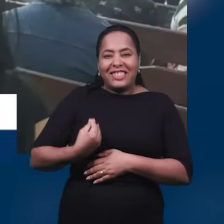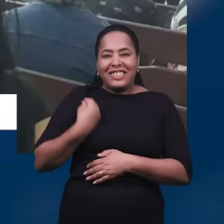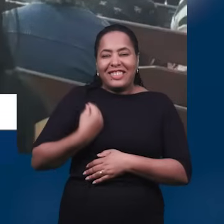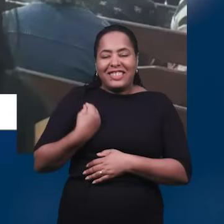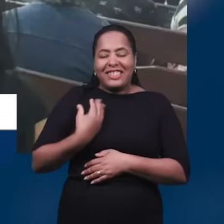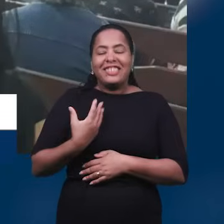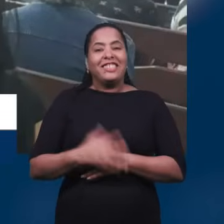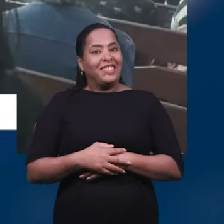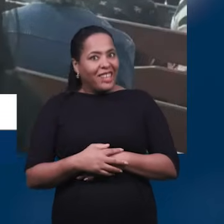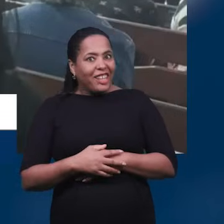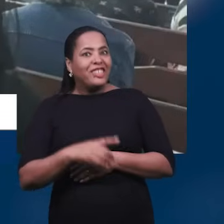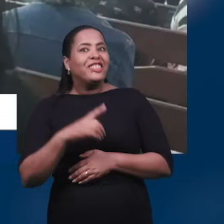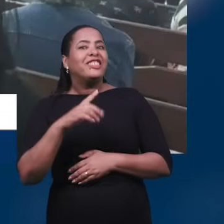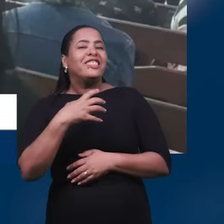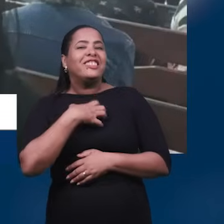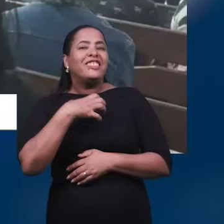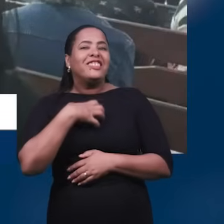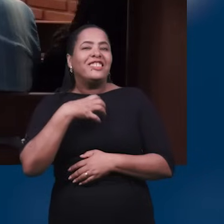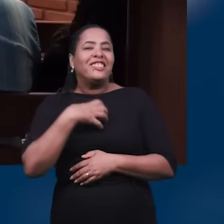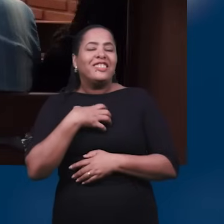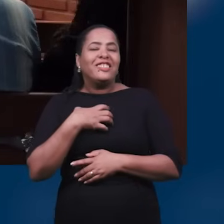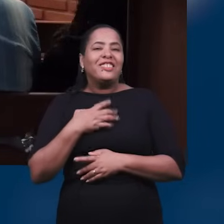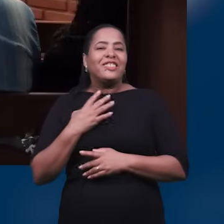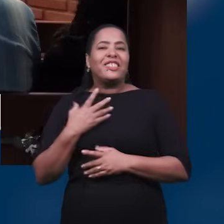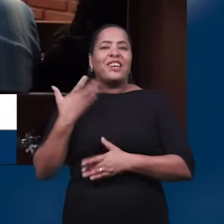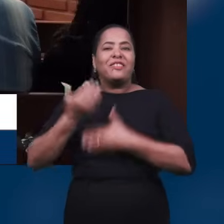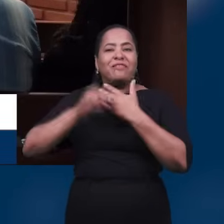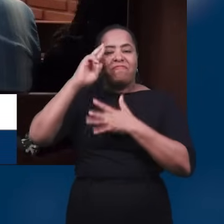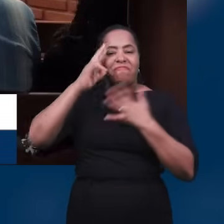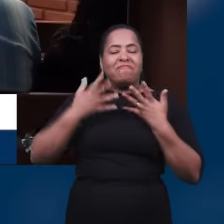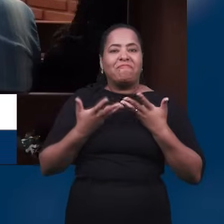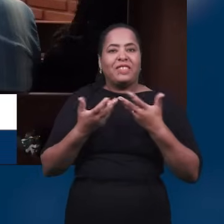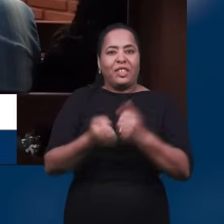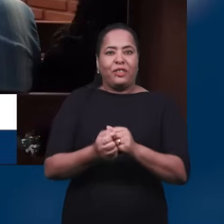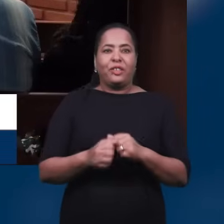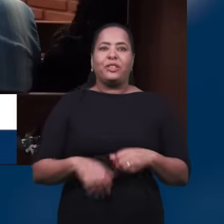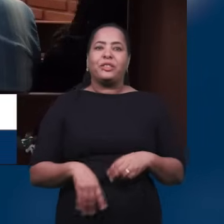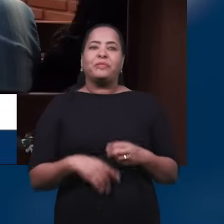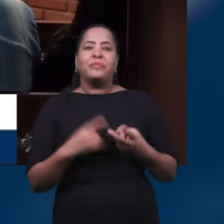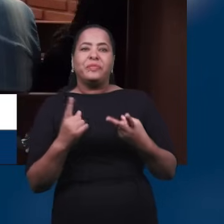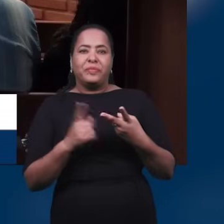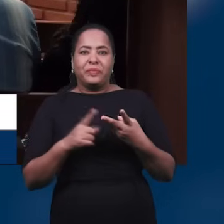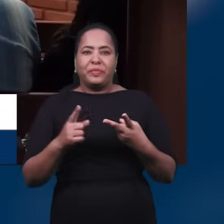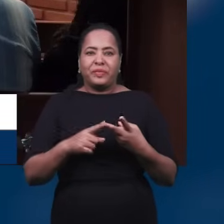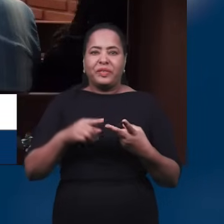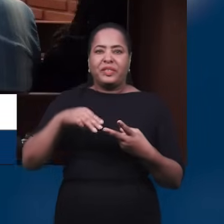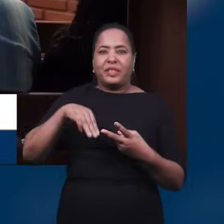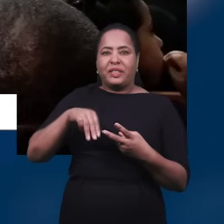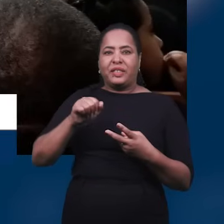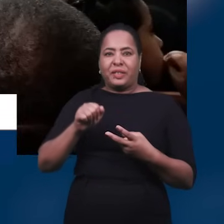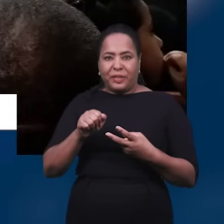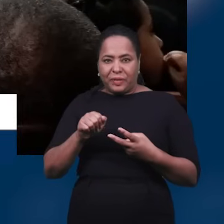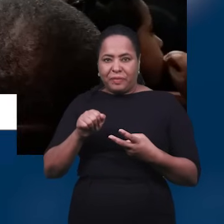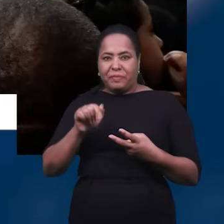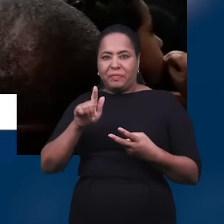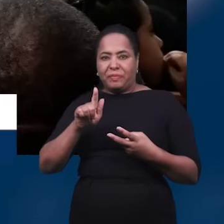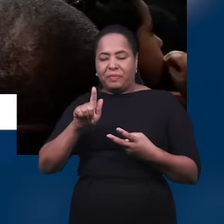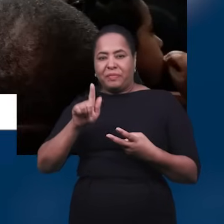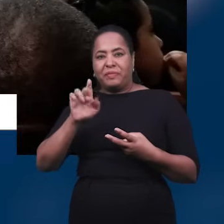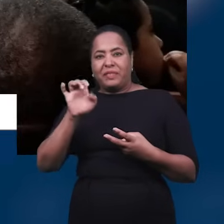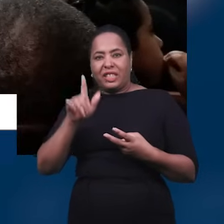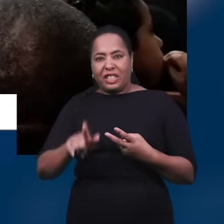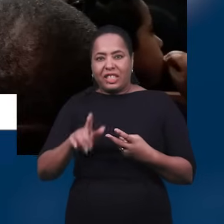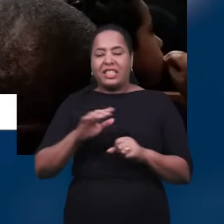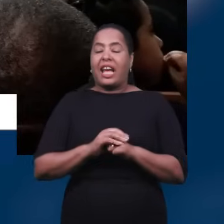puderam viver este momento maravilhoso. E em Magé, na ICM Rua Alfredo, a igreja completou 10 anos